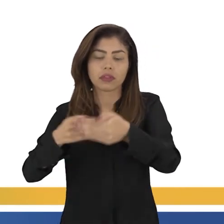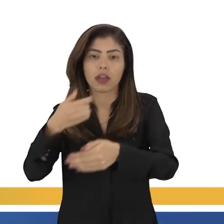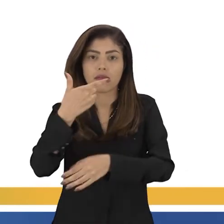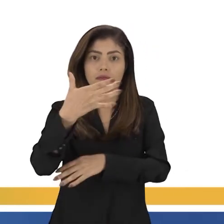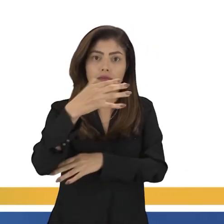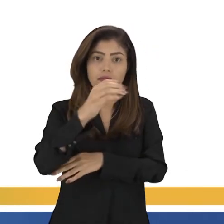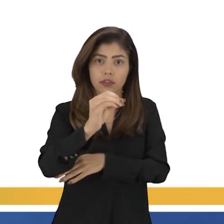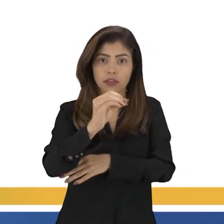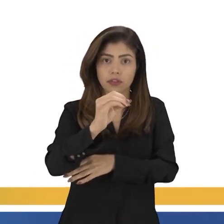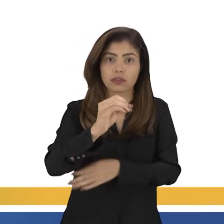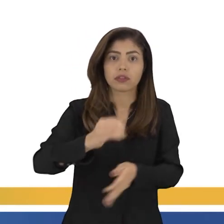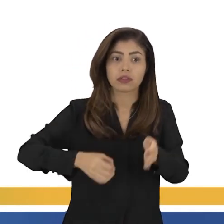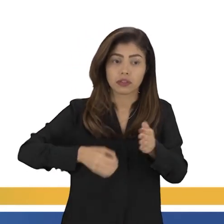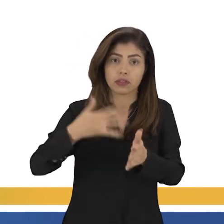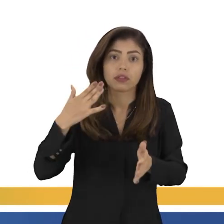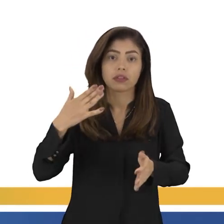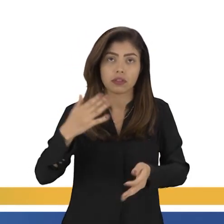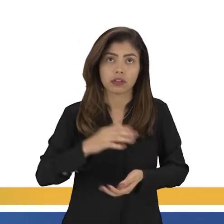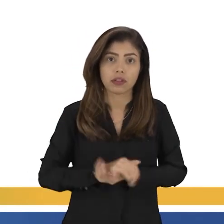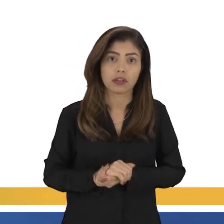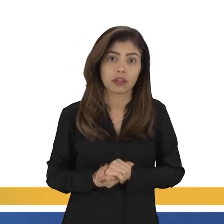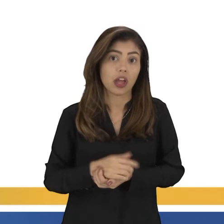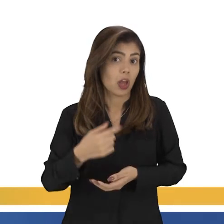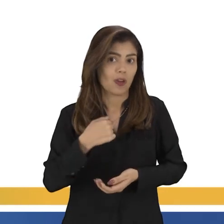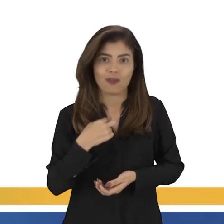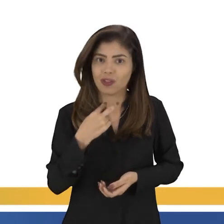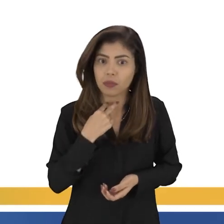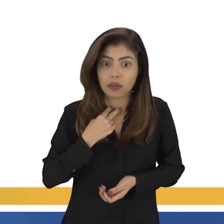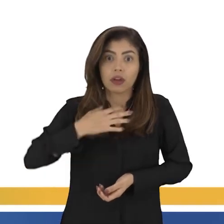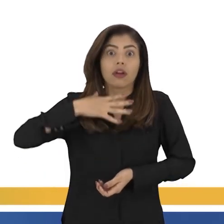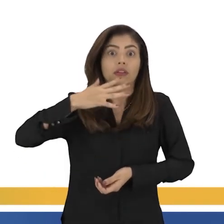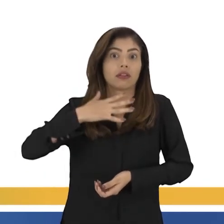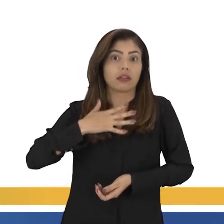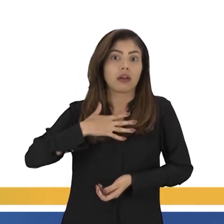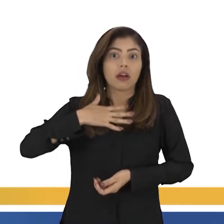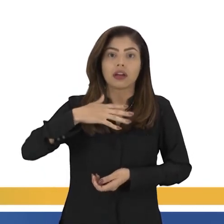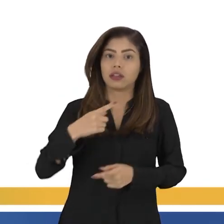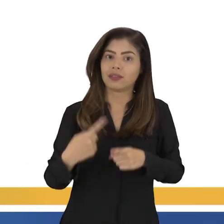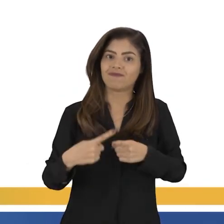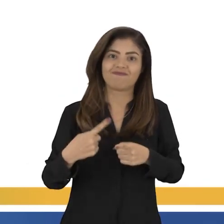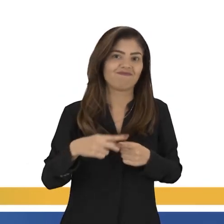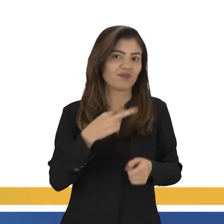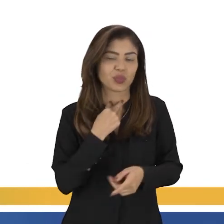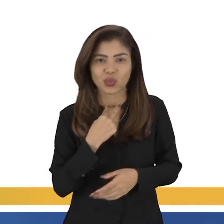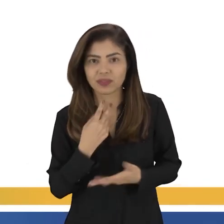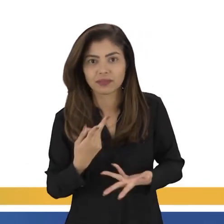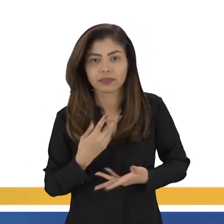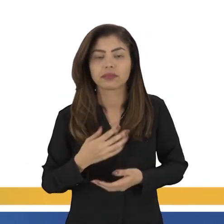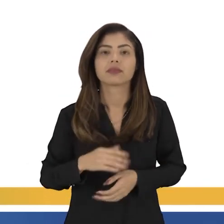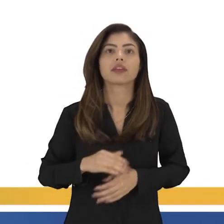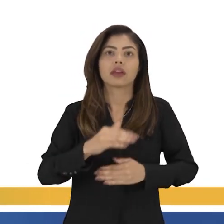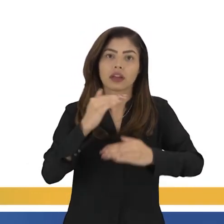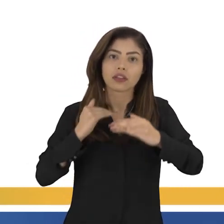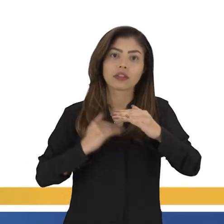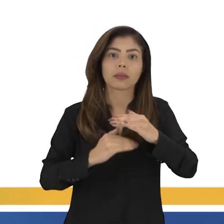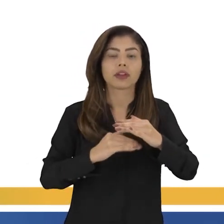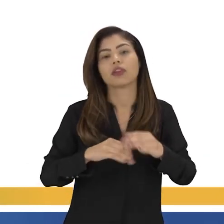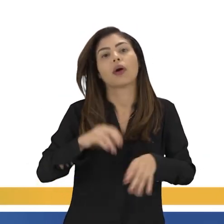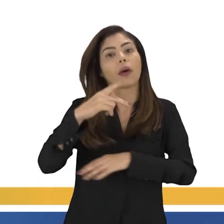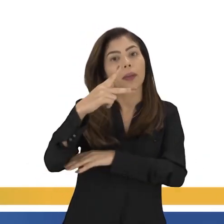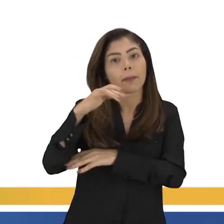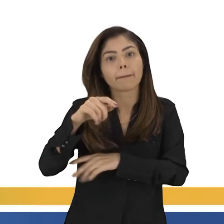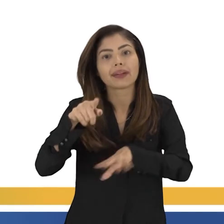de 20 vezes, ele teria falado I can't breathe, que é eu não posso respirar em português, enquanto ele estava debaixo do pé